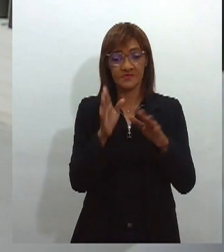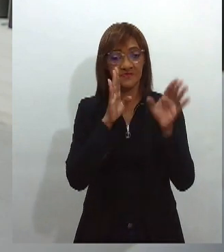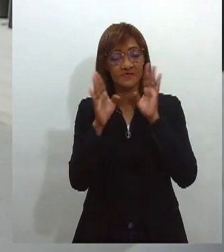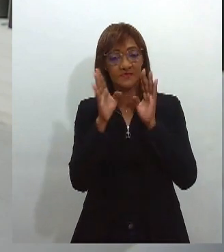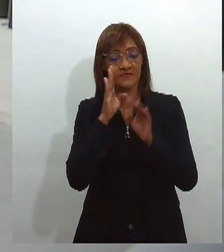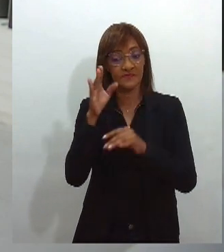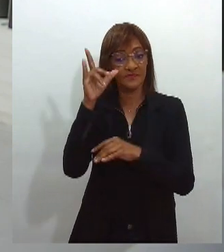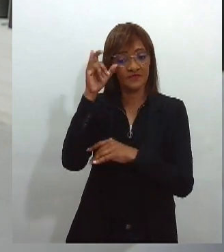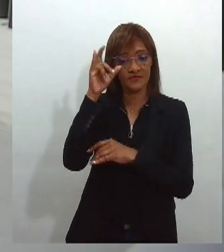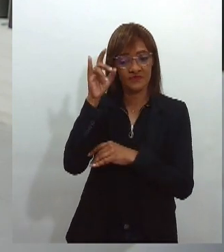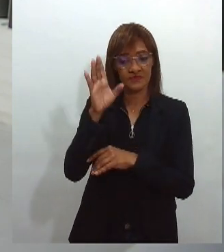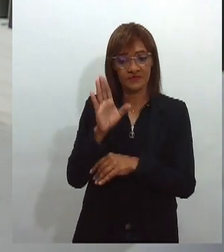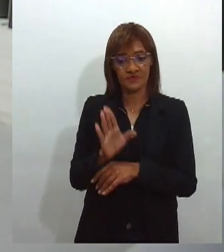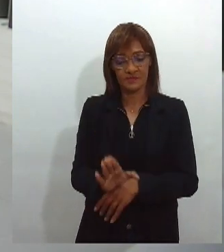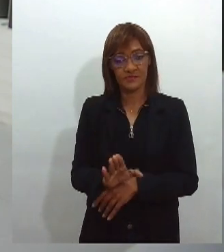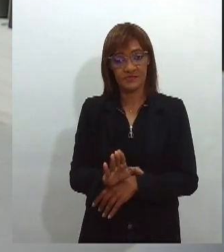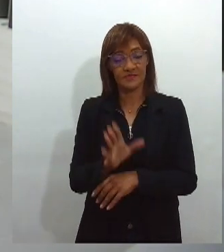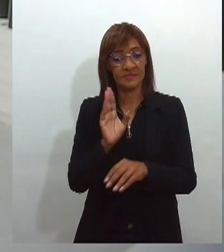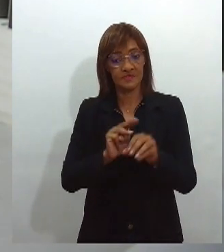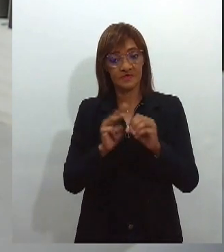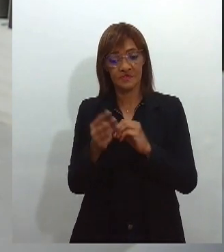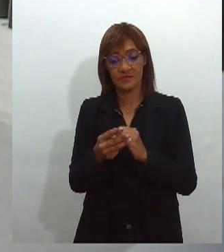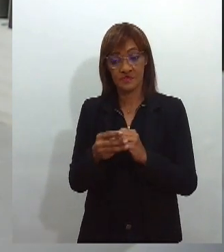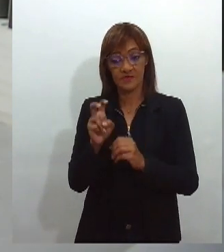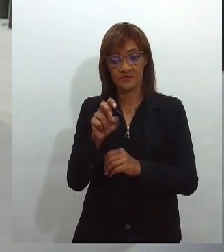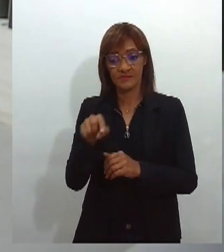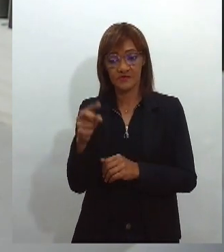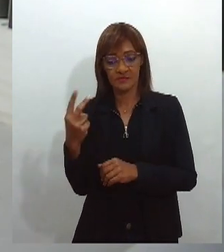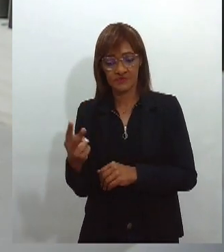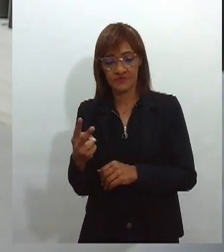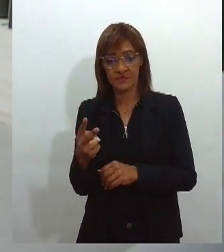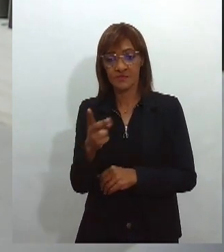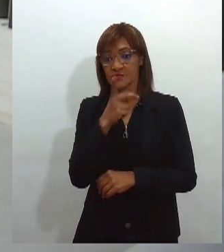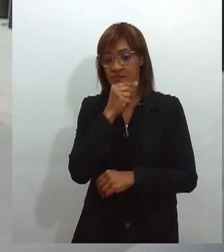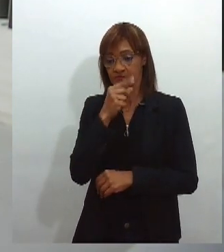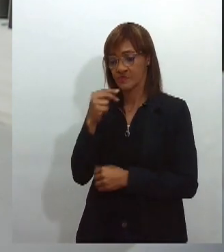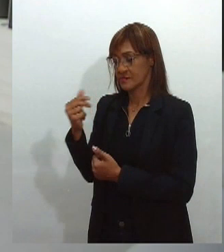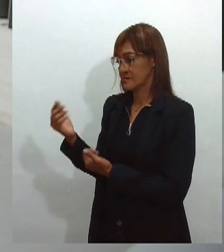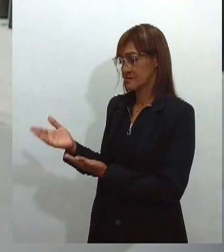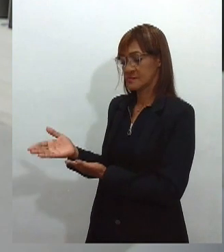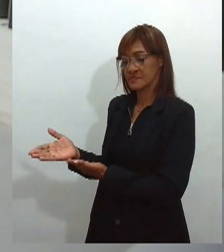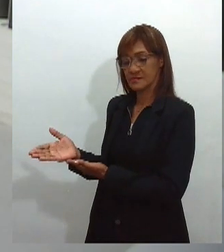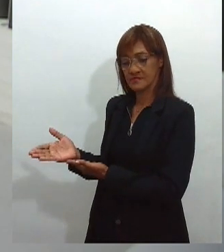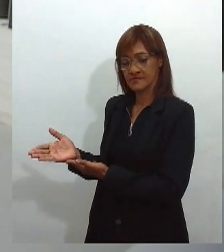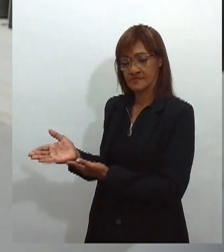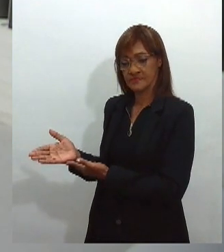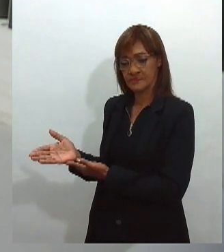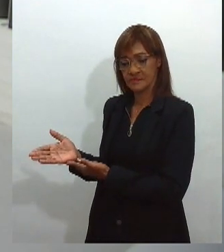do @TVAlese5.2. No Twitter, @TVAlese. E no QR Code aqui na tela você